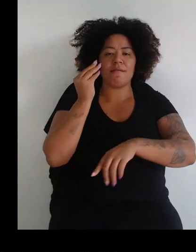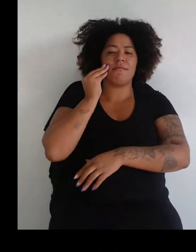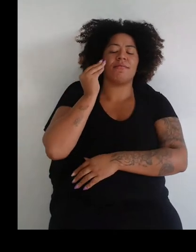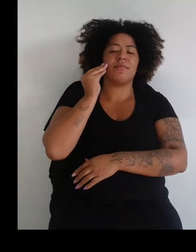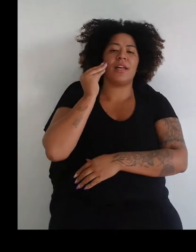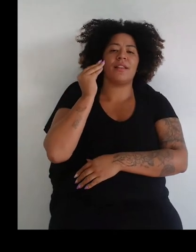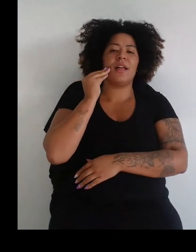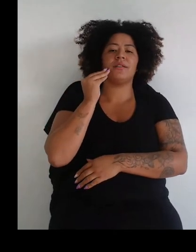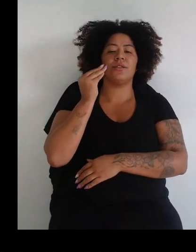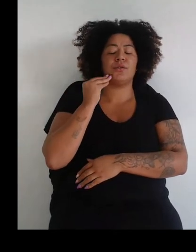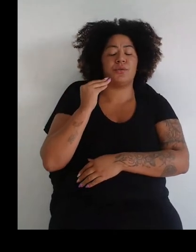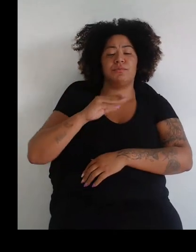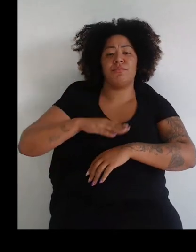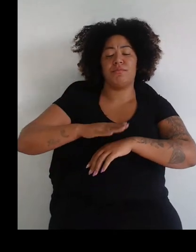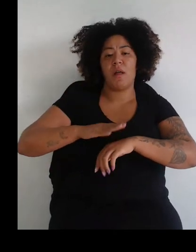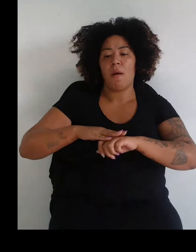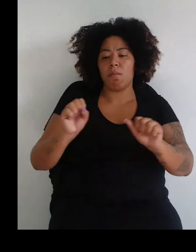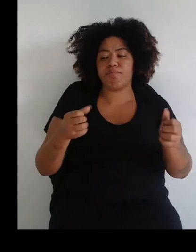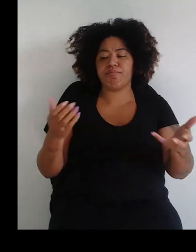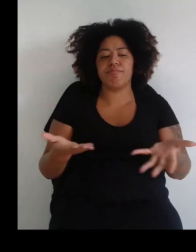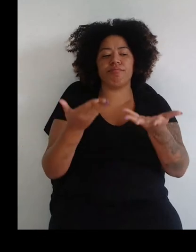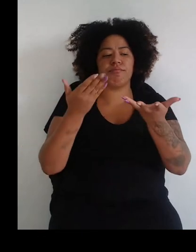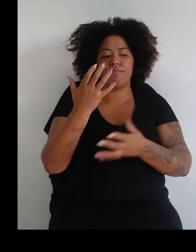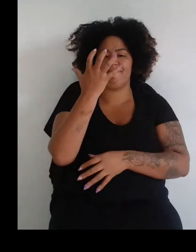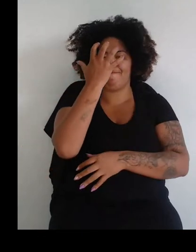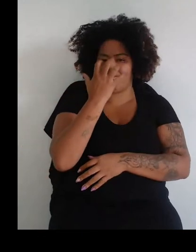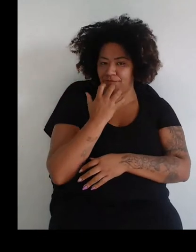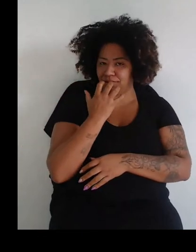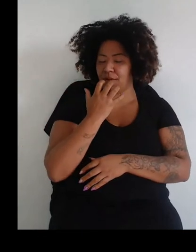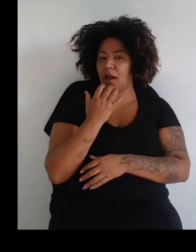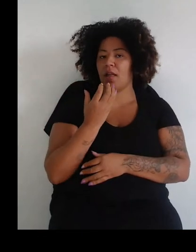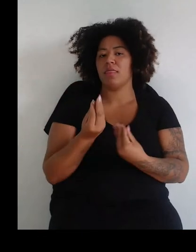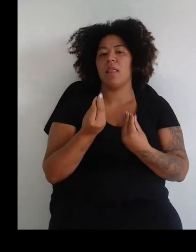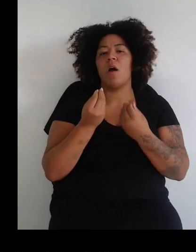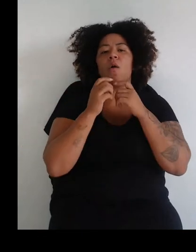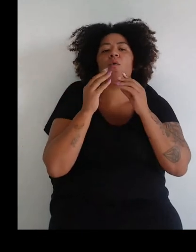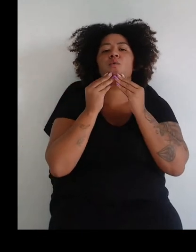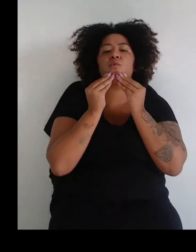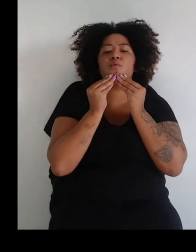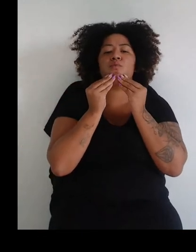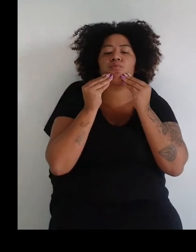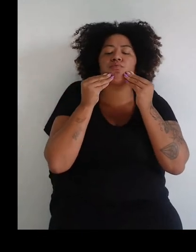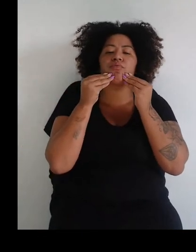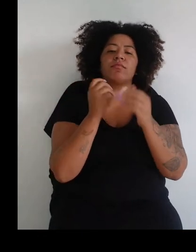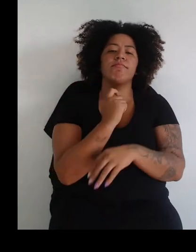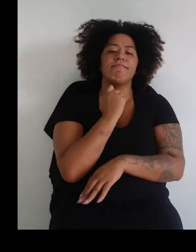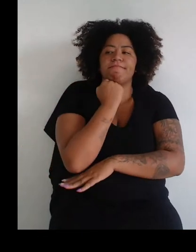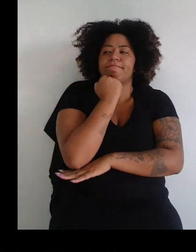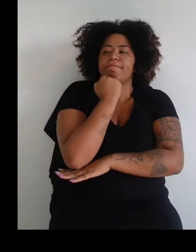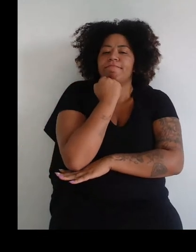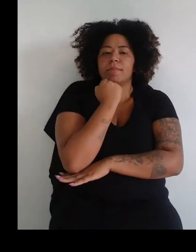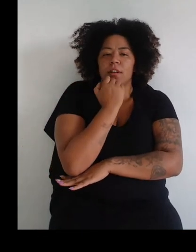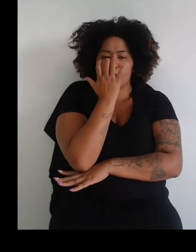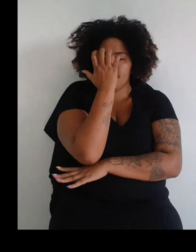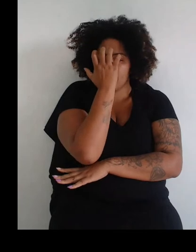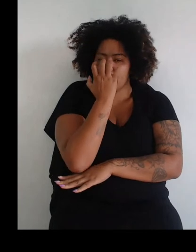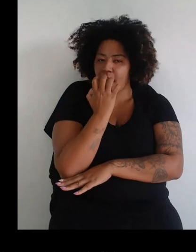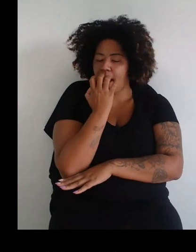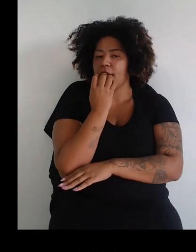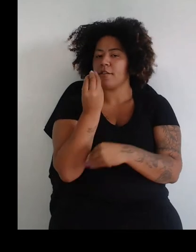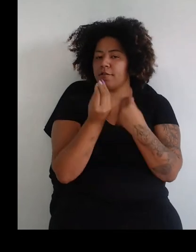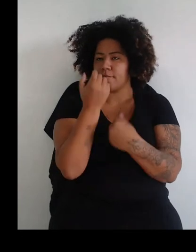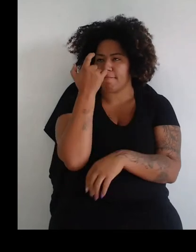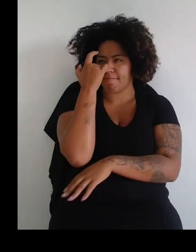como intelectual sério então o queixo aparece apoiado de forma muito séria como o Pensador de rodan e